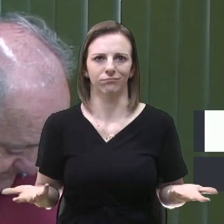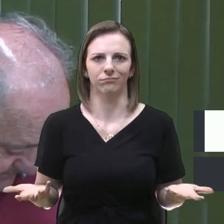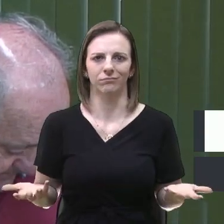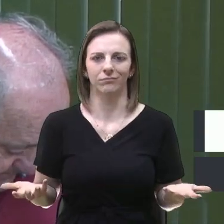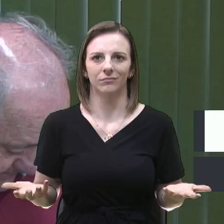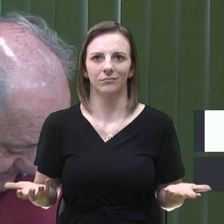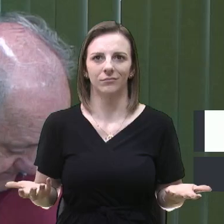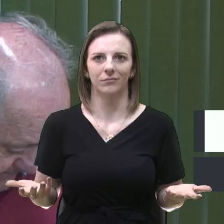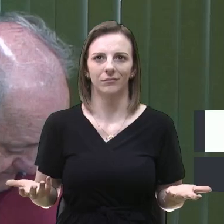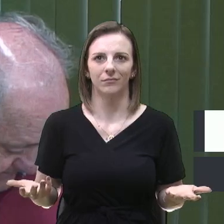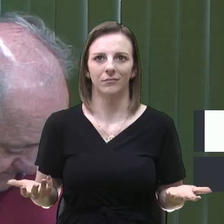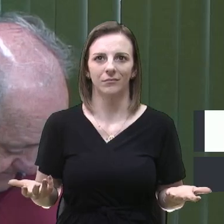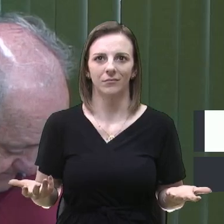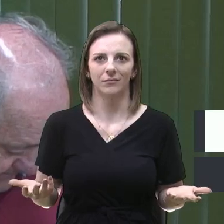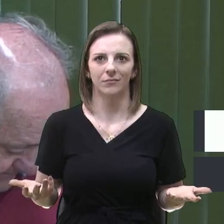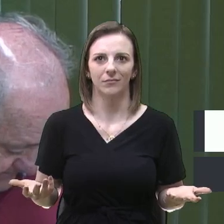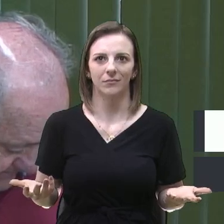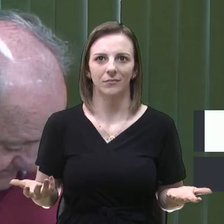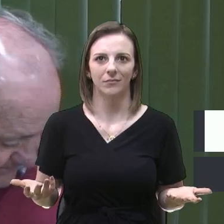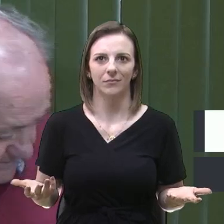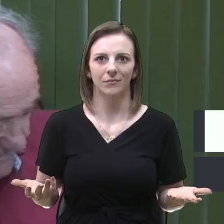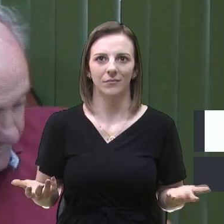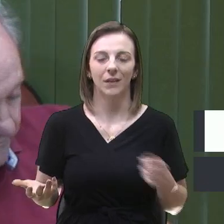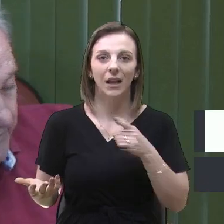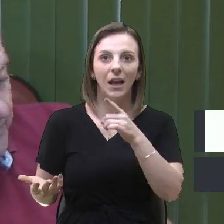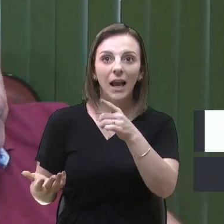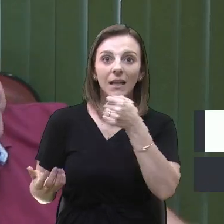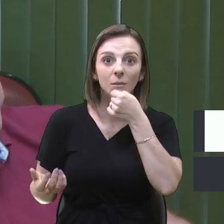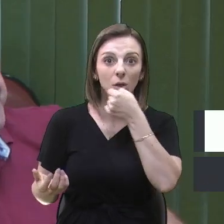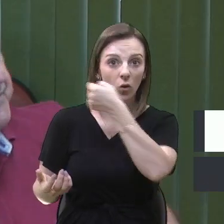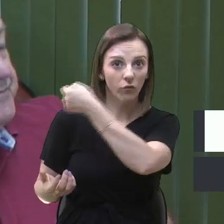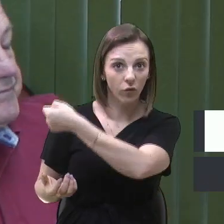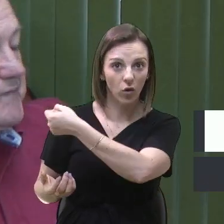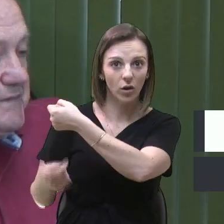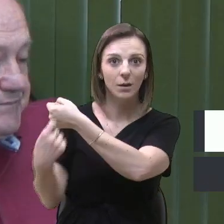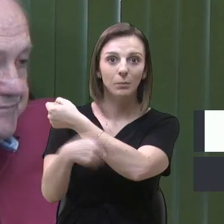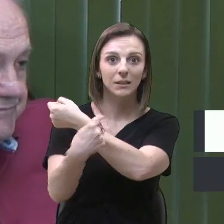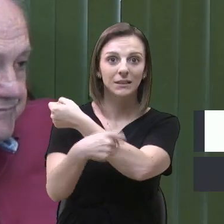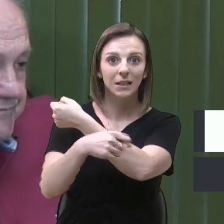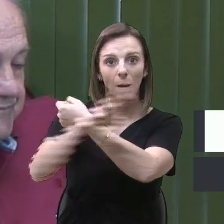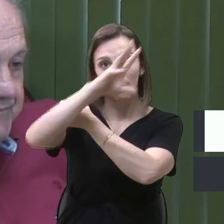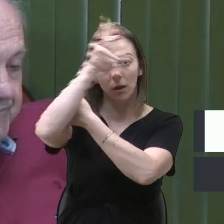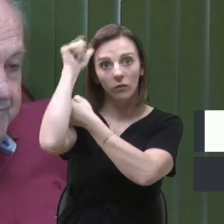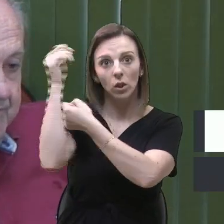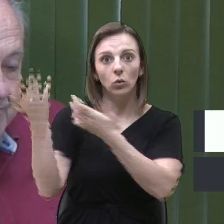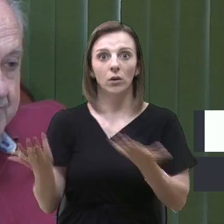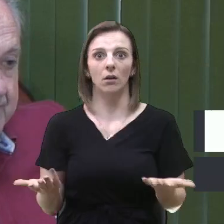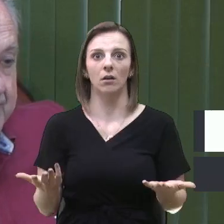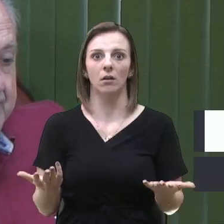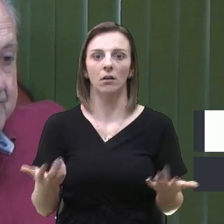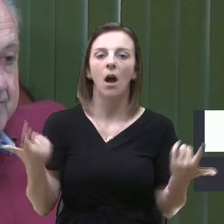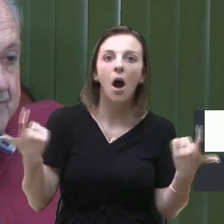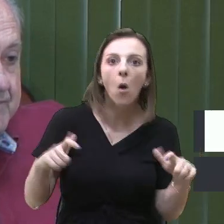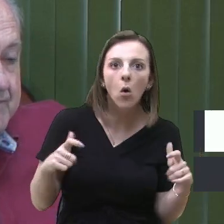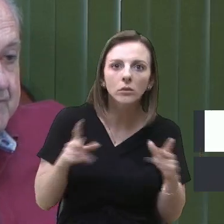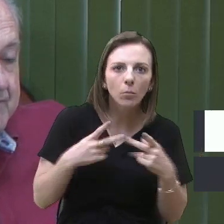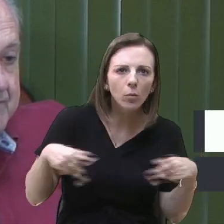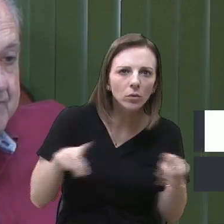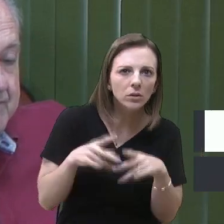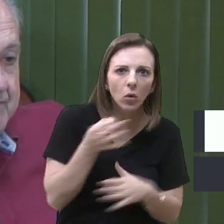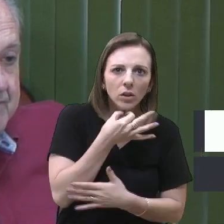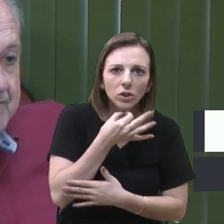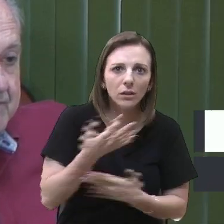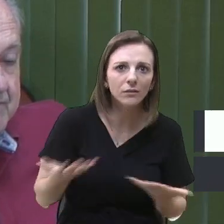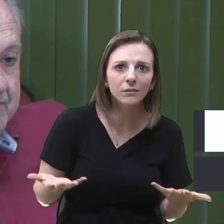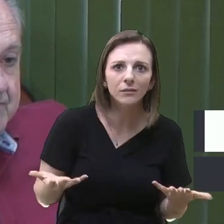microfone com a prefeitura agora. Esse microfone tinha que estar com a prefeitura. Porque as pessoas estão aonde? A população de Caxias. Estão aonde a